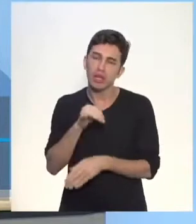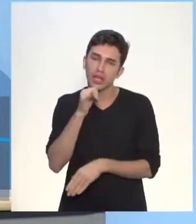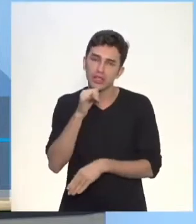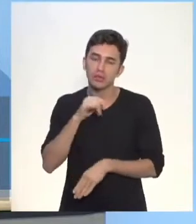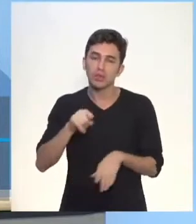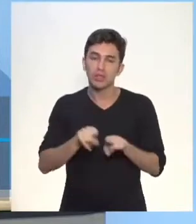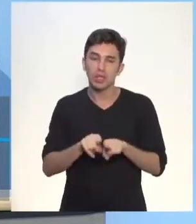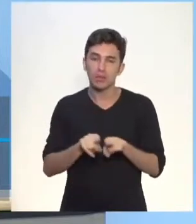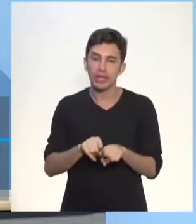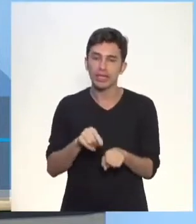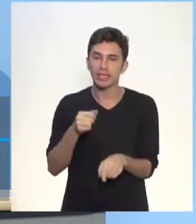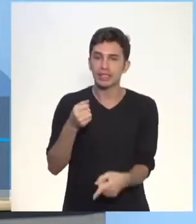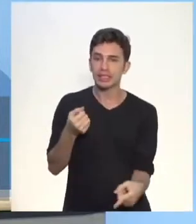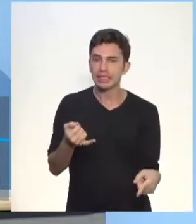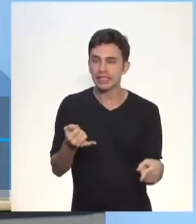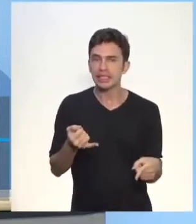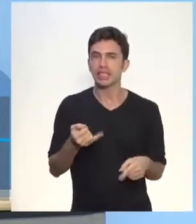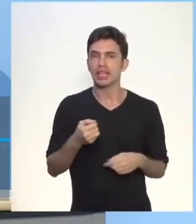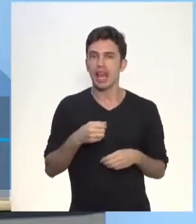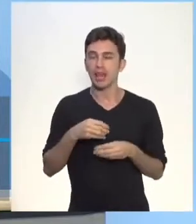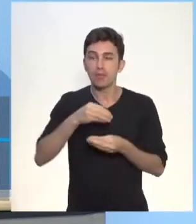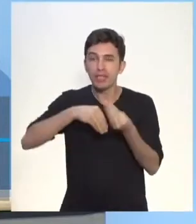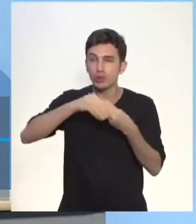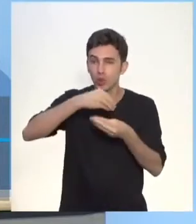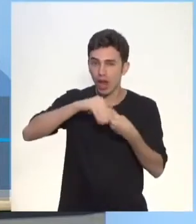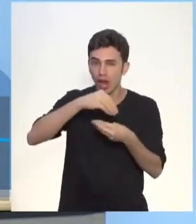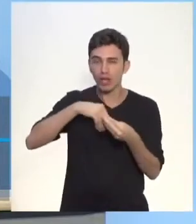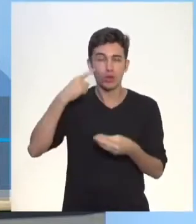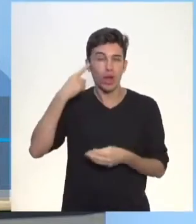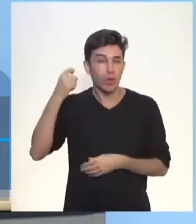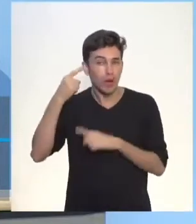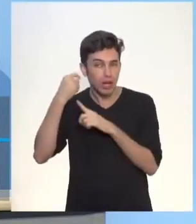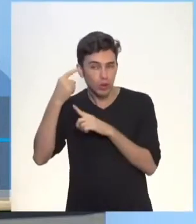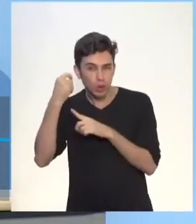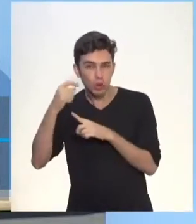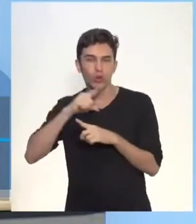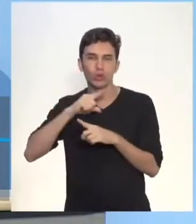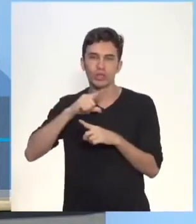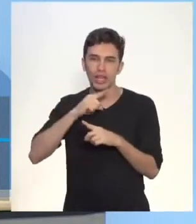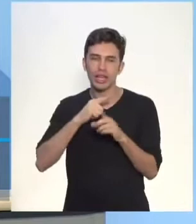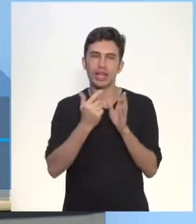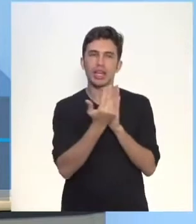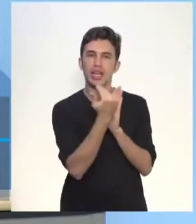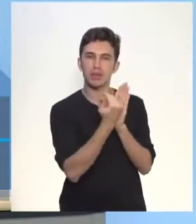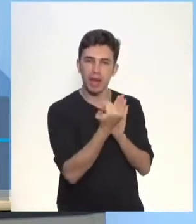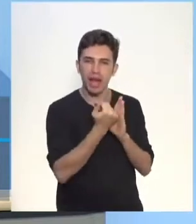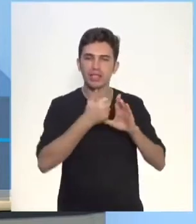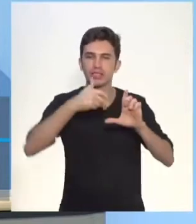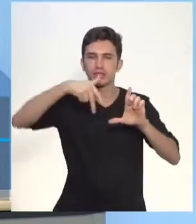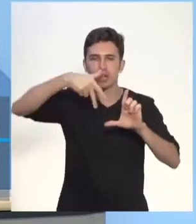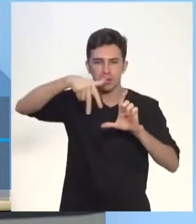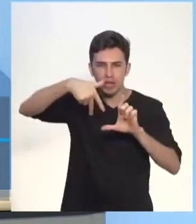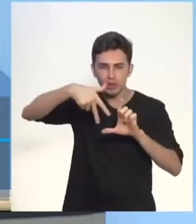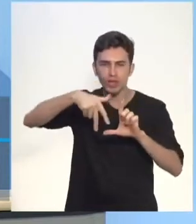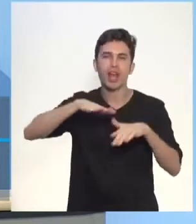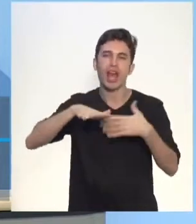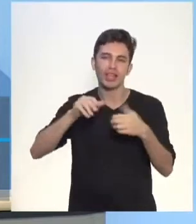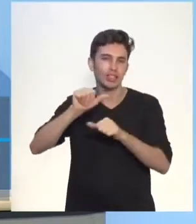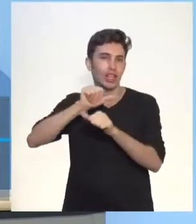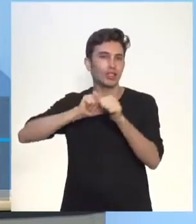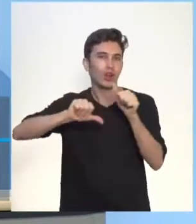de animação, se tiver algum tipo de imagem que tenha movimento, aí nós já chamamos de videocasts,